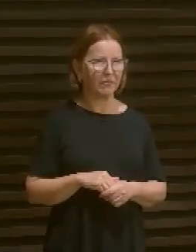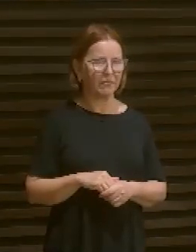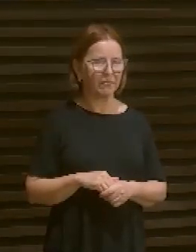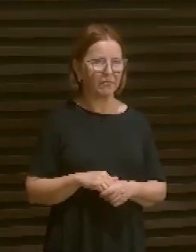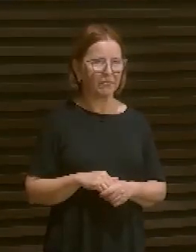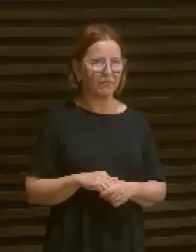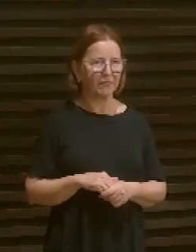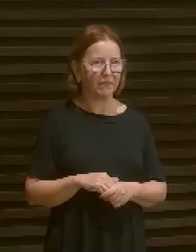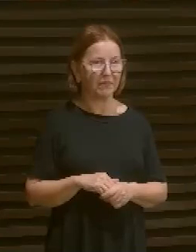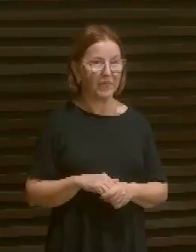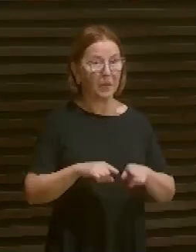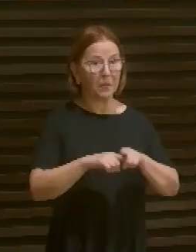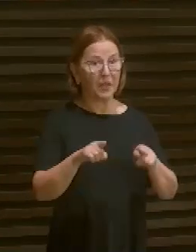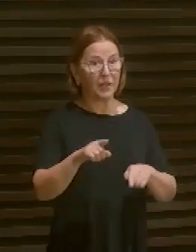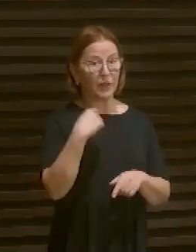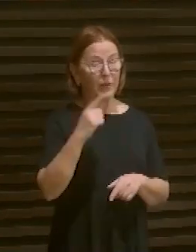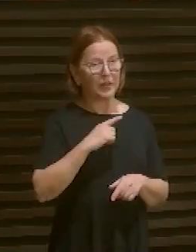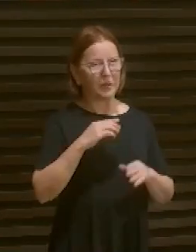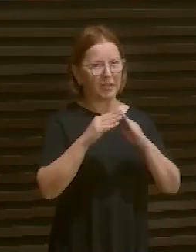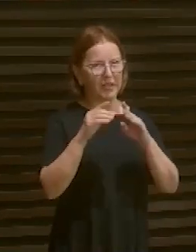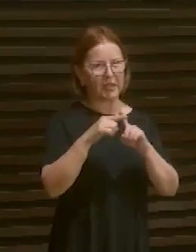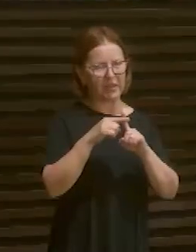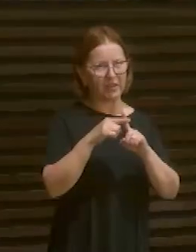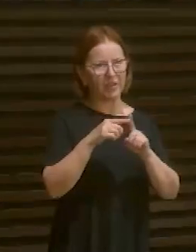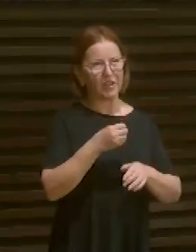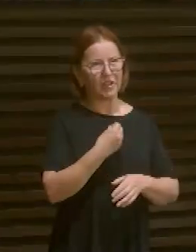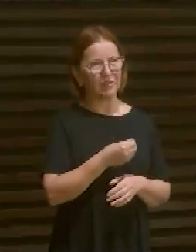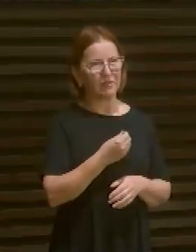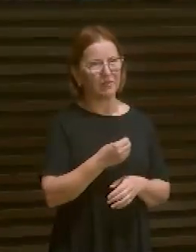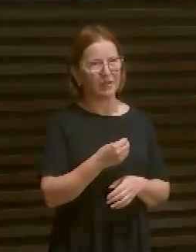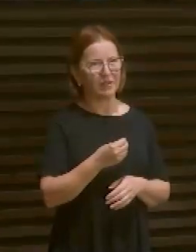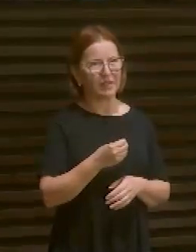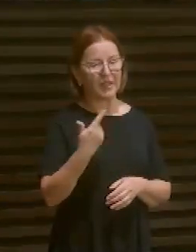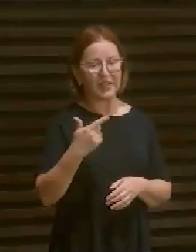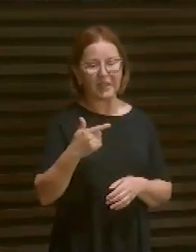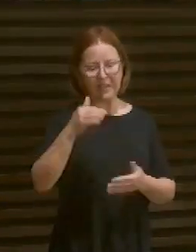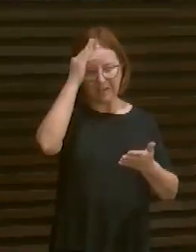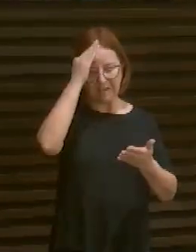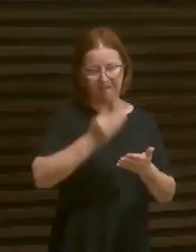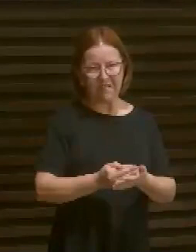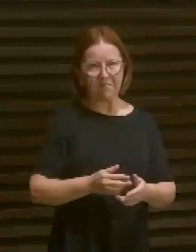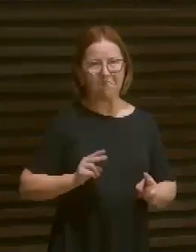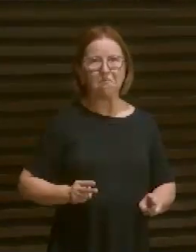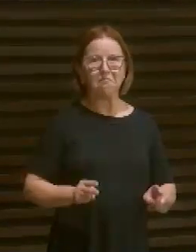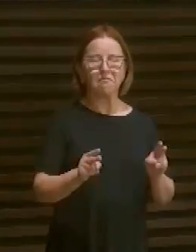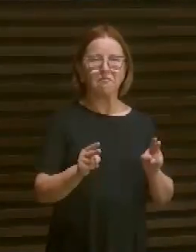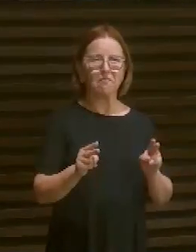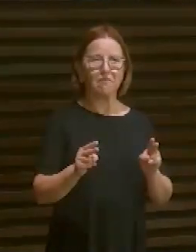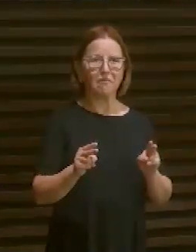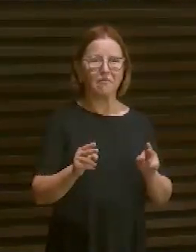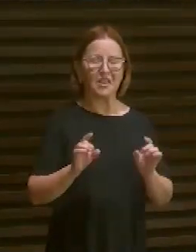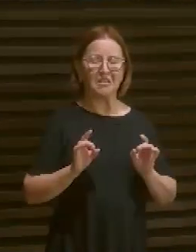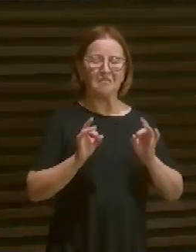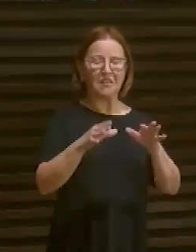Mas nós temos uma igreja também que tem vivido uma incredulidade permanente. E descarta